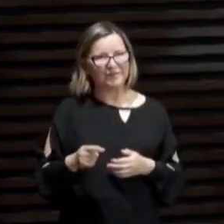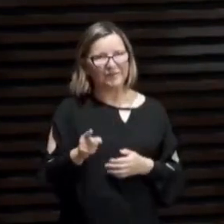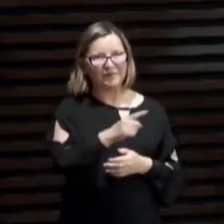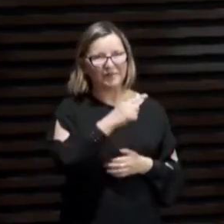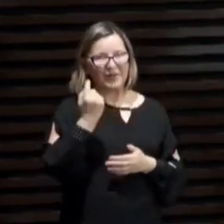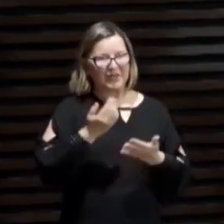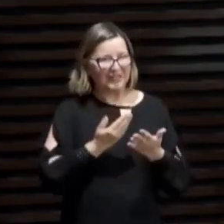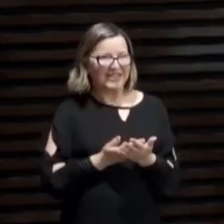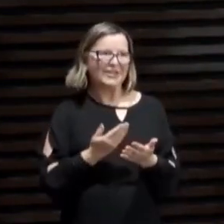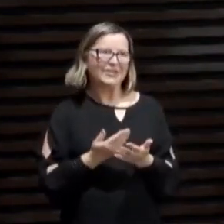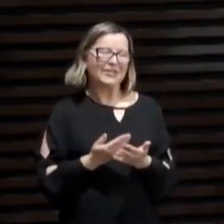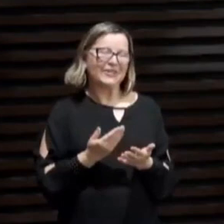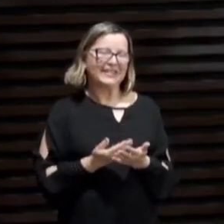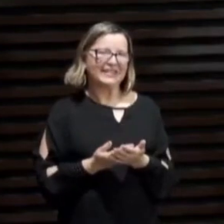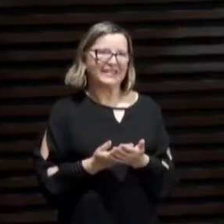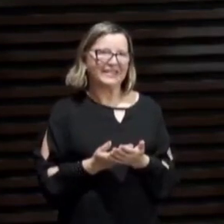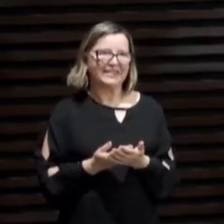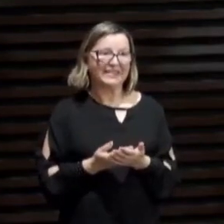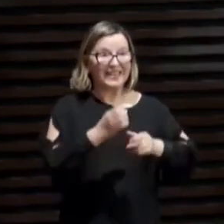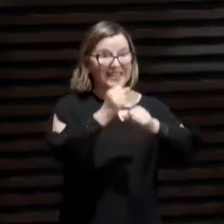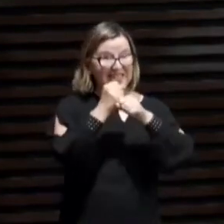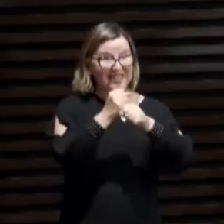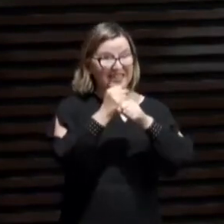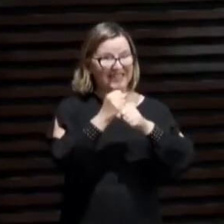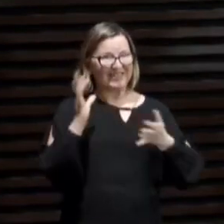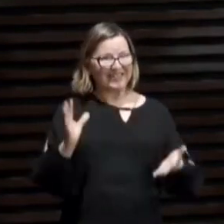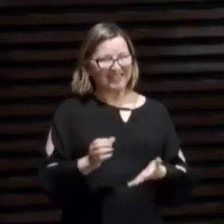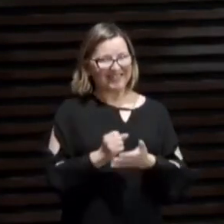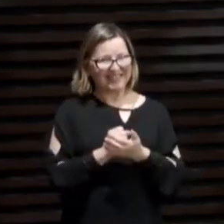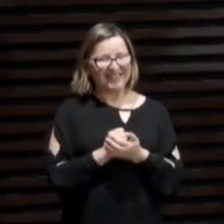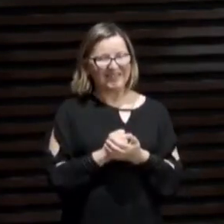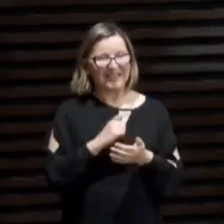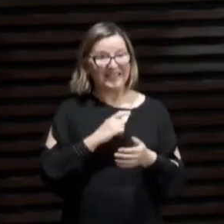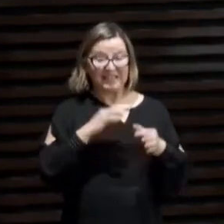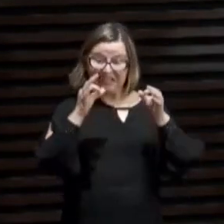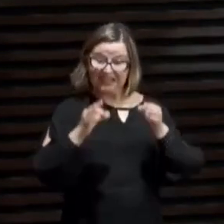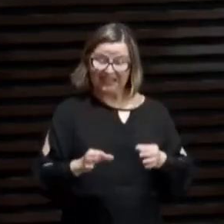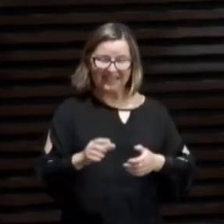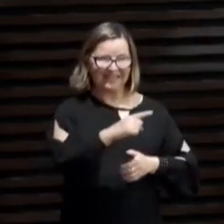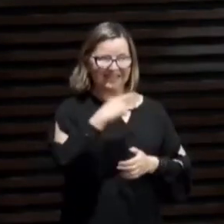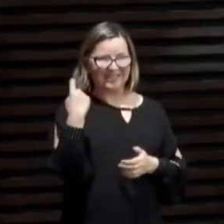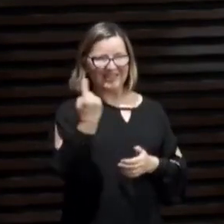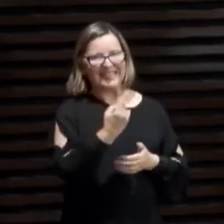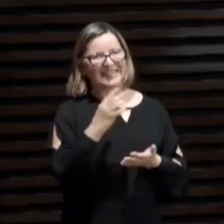nessa caminhada sobre a segurança da salvação, pela certeza da nossa salvação.